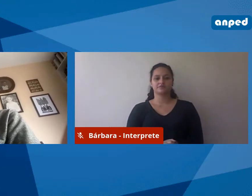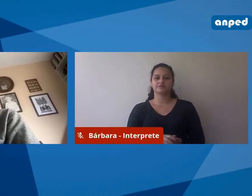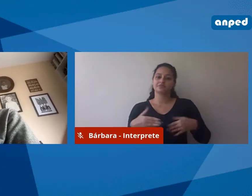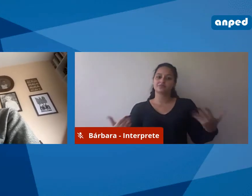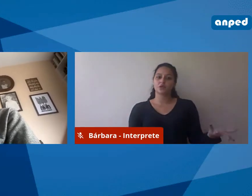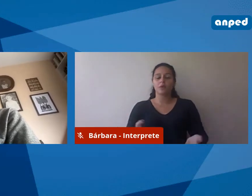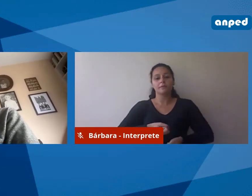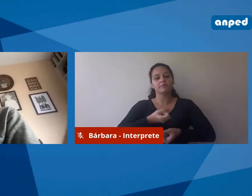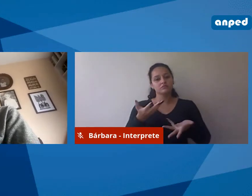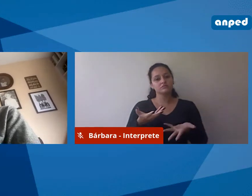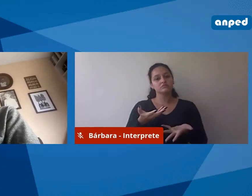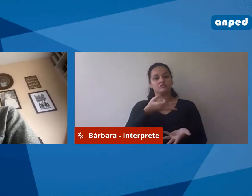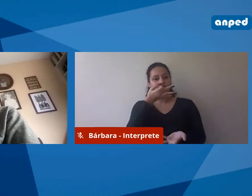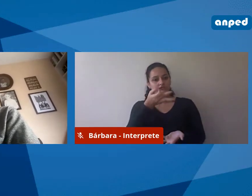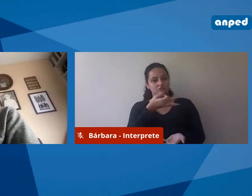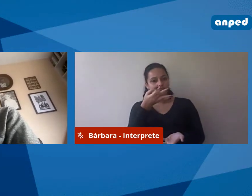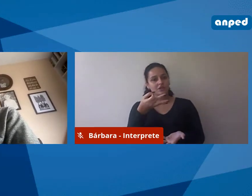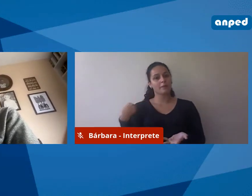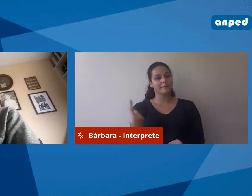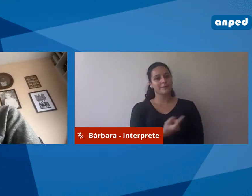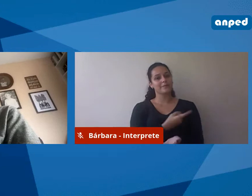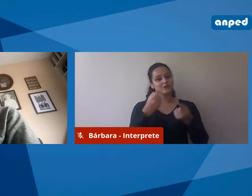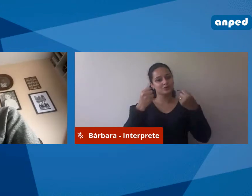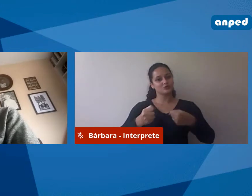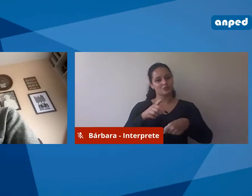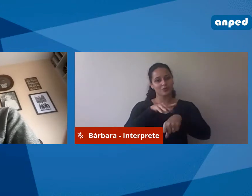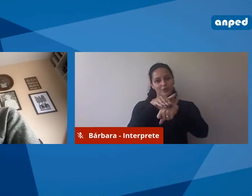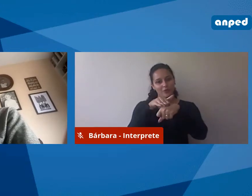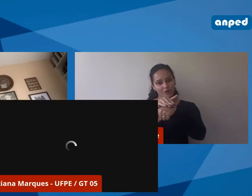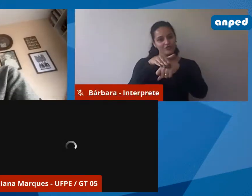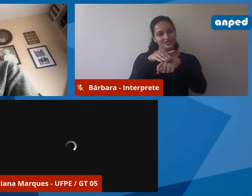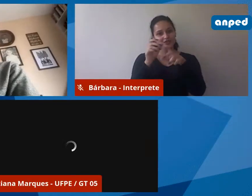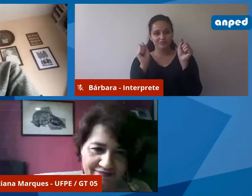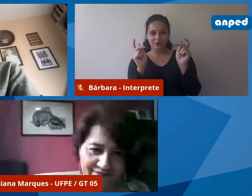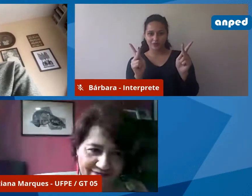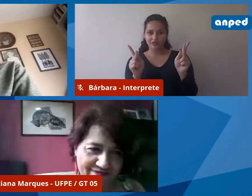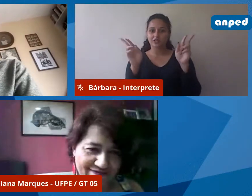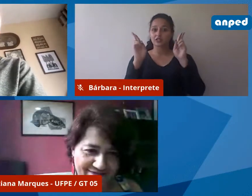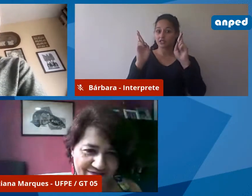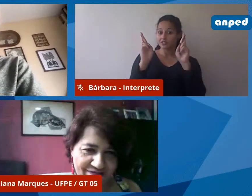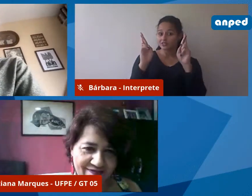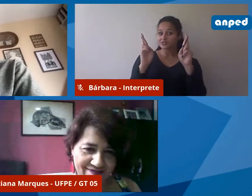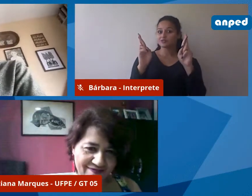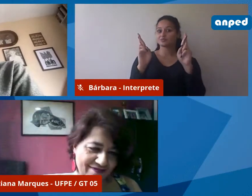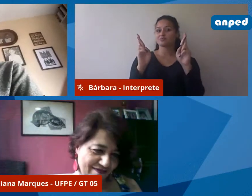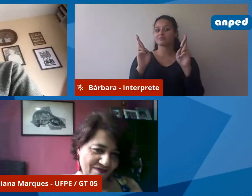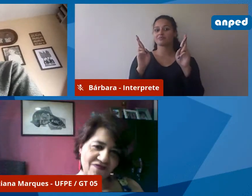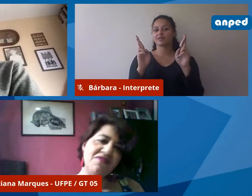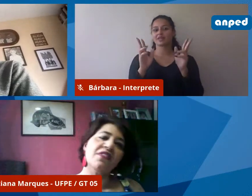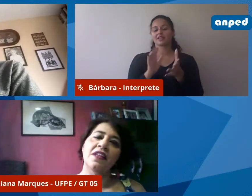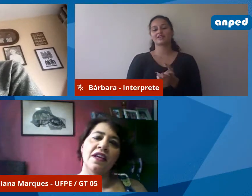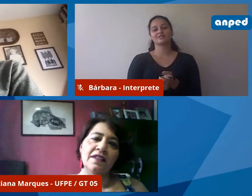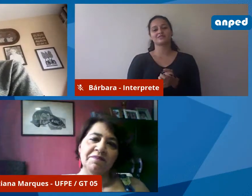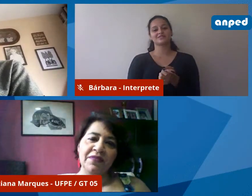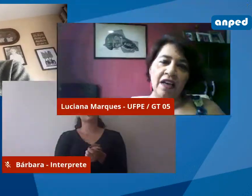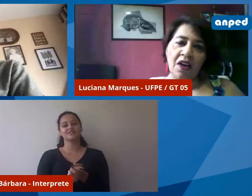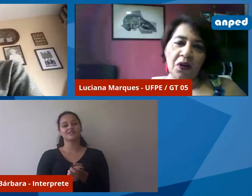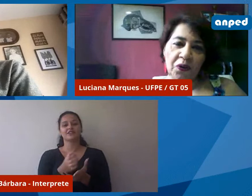fazer para a gente poder conversar. Tá bom? Espero que tenha sido útil. Vamos conversar agora, tá?